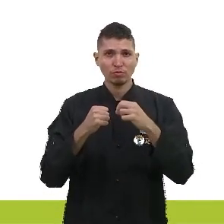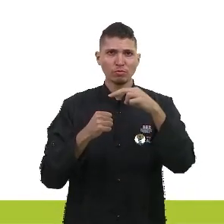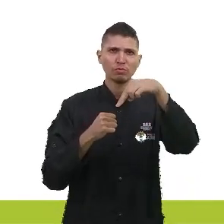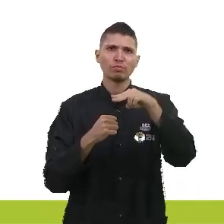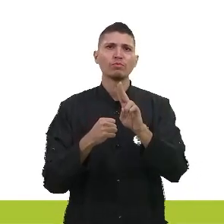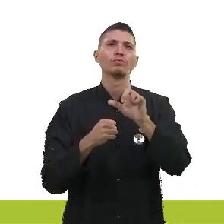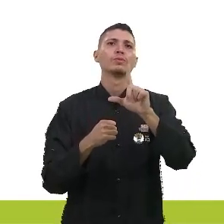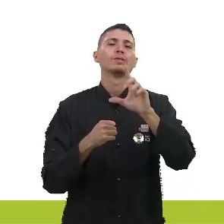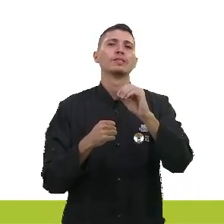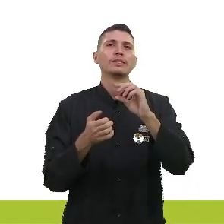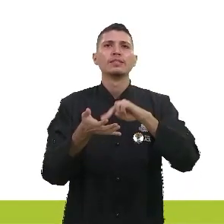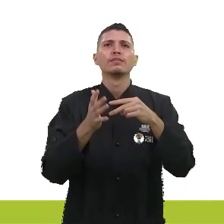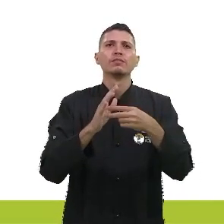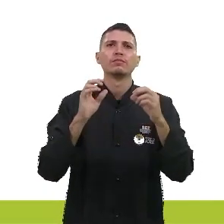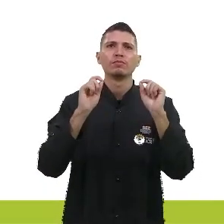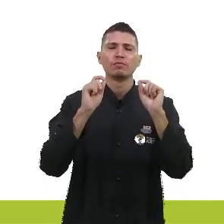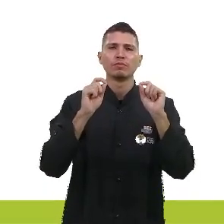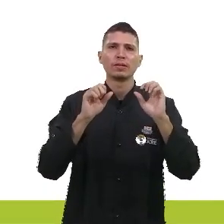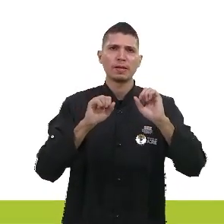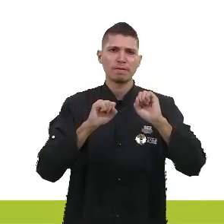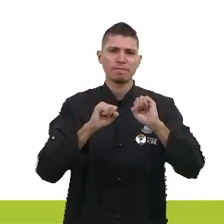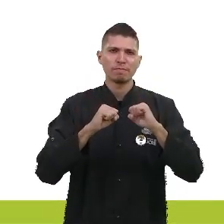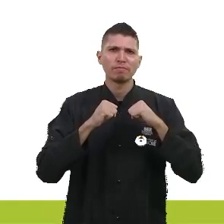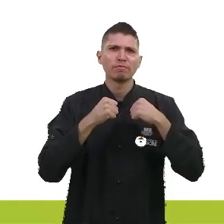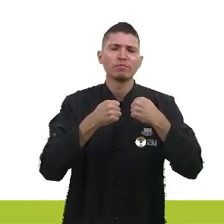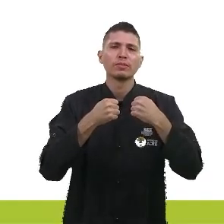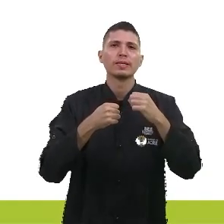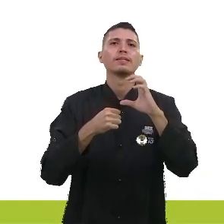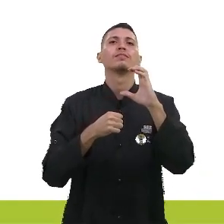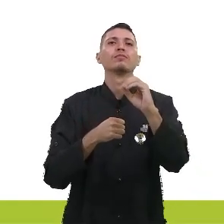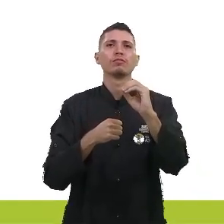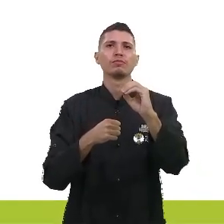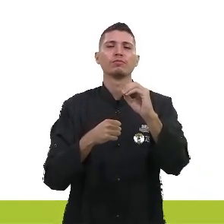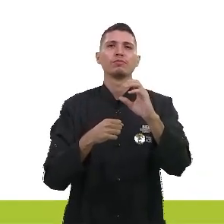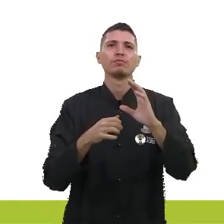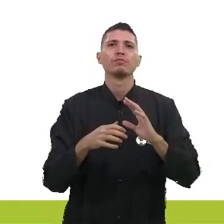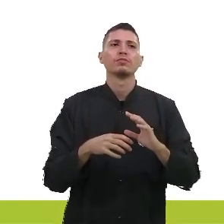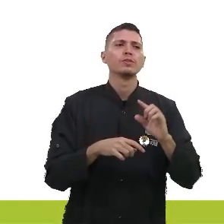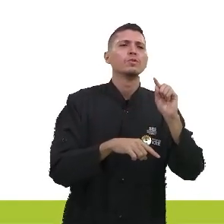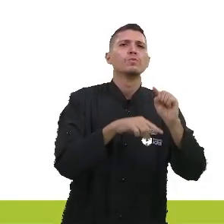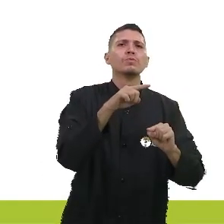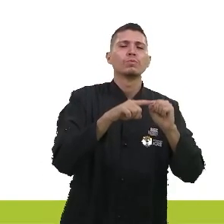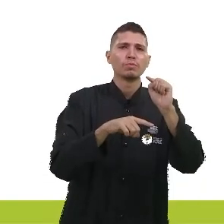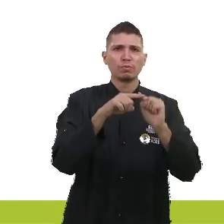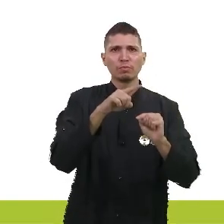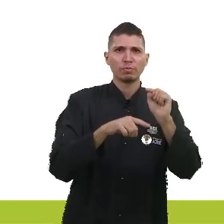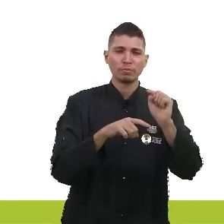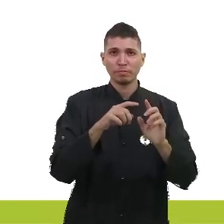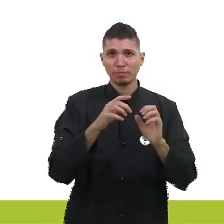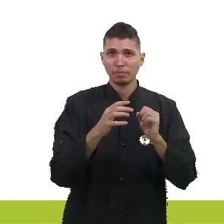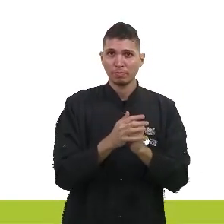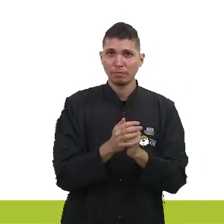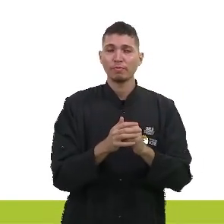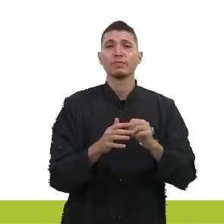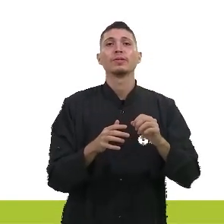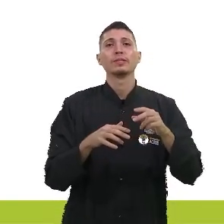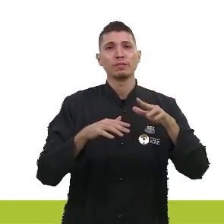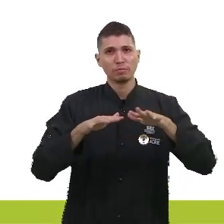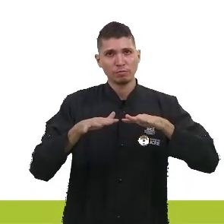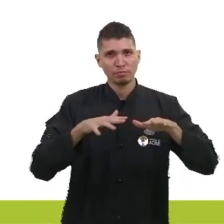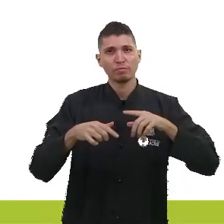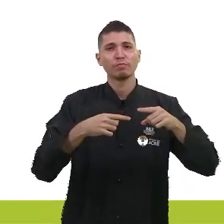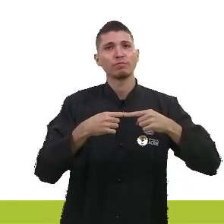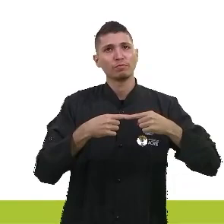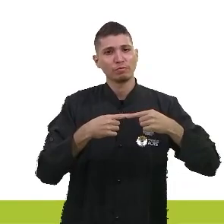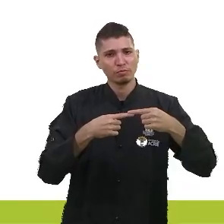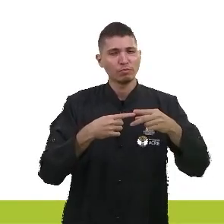significa o quê? Que a força resultante ela é zero. E o corpo? Ele vai ter movimento retilíneo uniforme, velocidade constante,